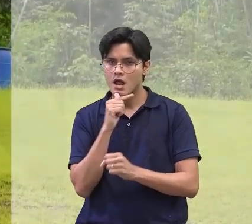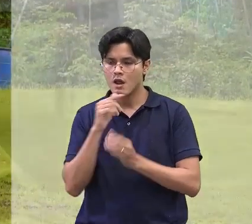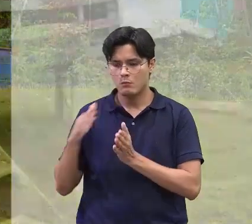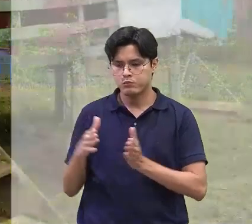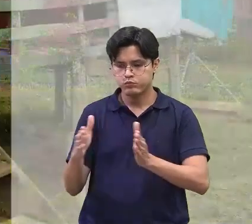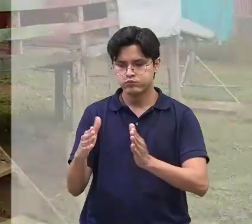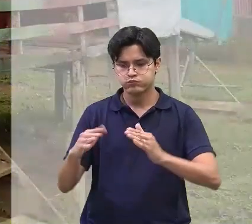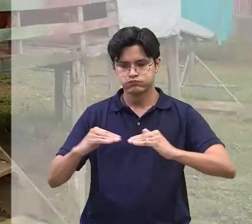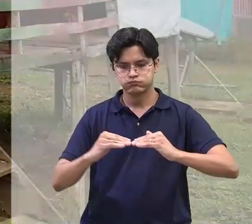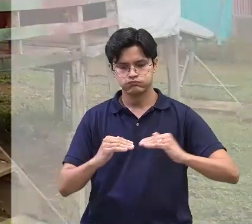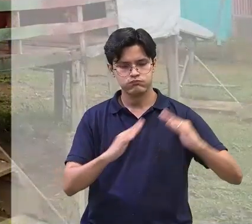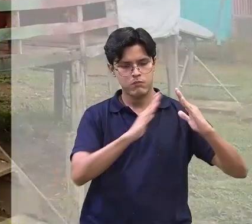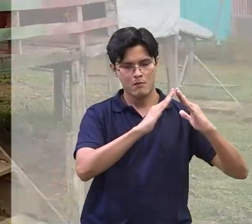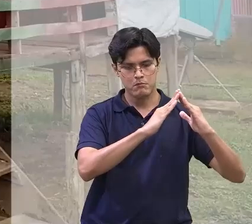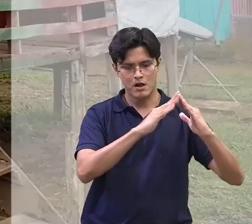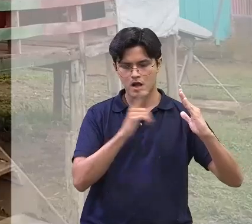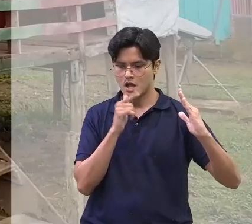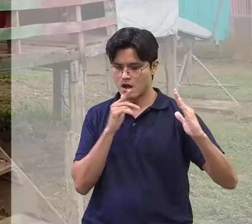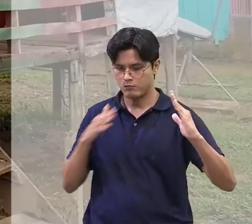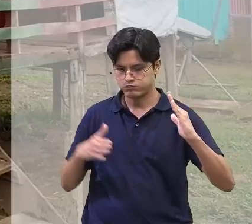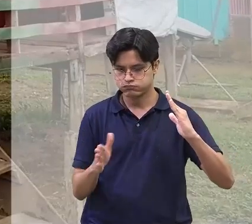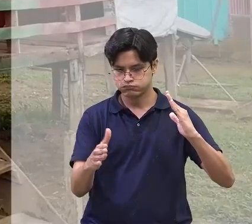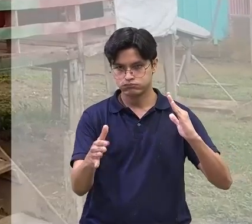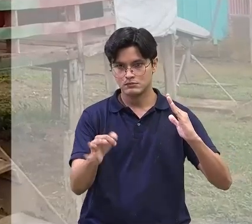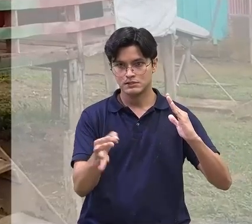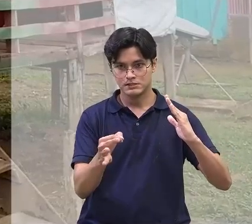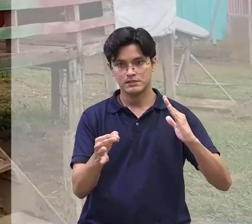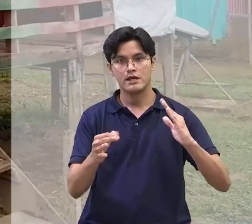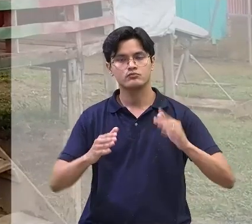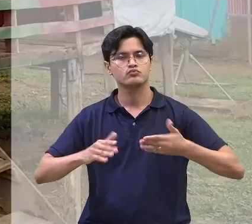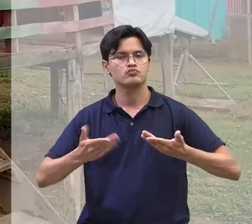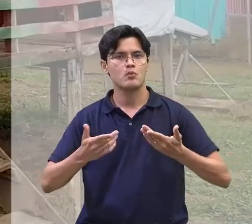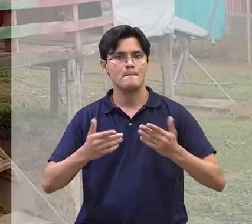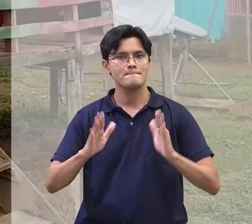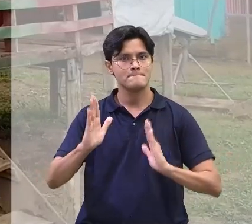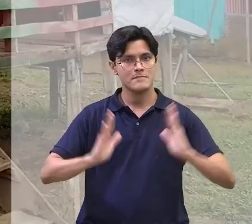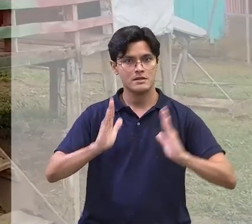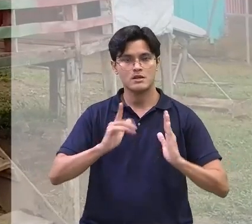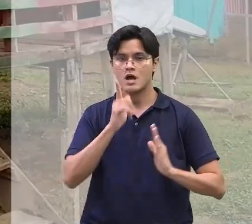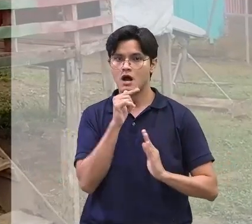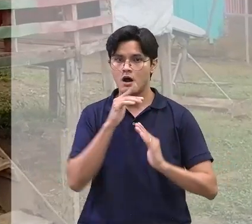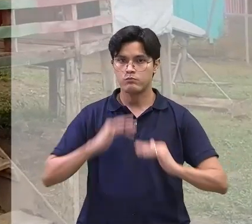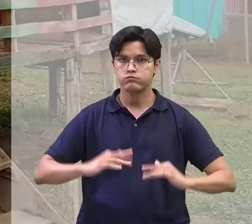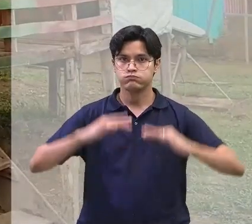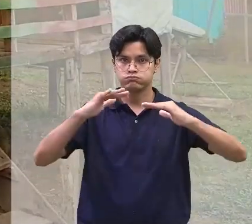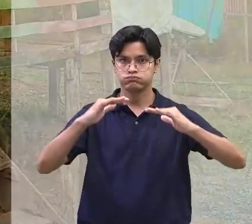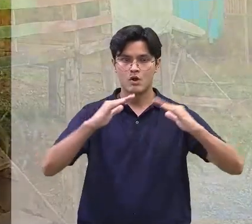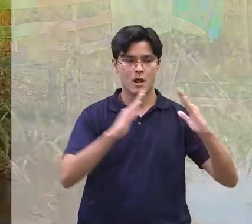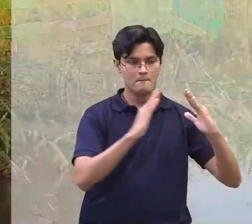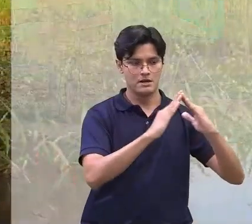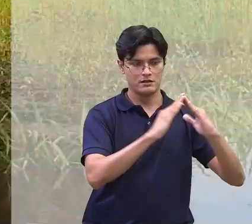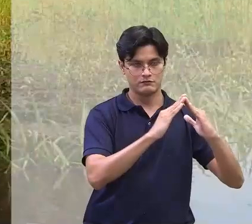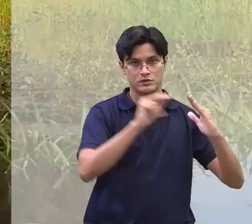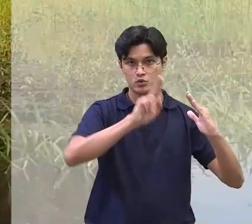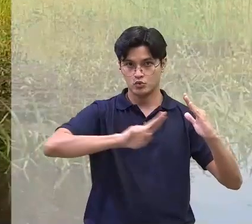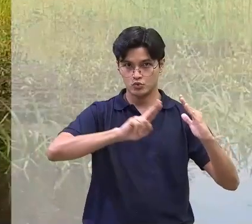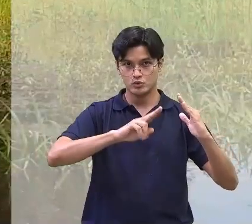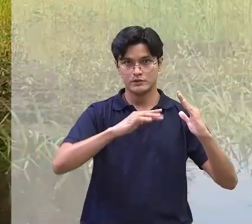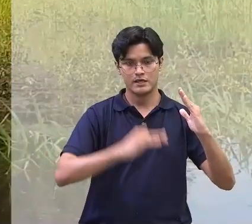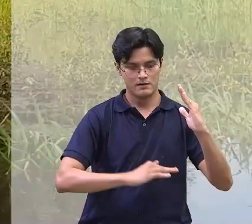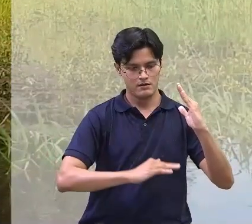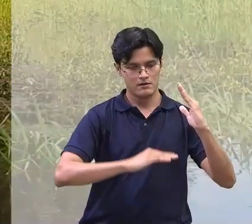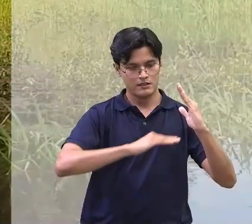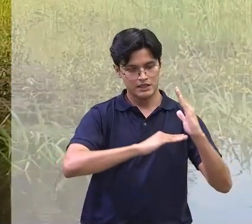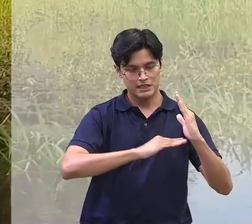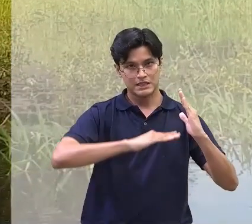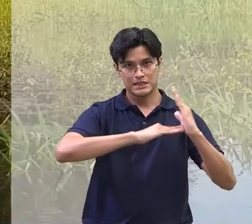para evitar que sejam invadidas pelas águas. Durante as enchentes, as palafitas fazem uso de tábuas para subir o piso no período